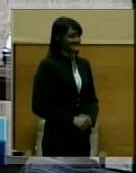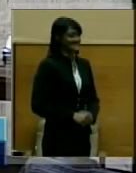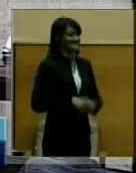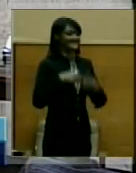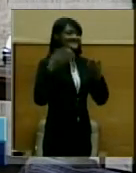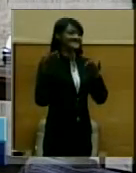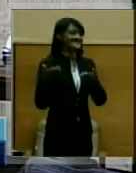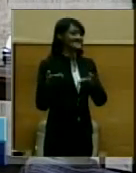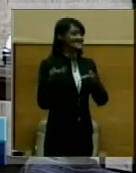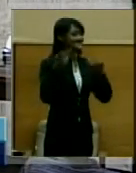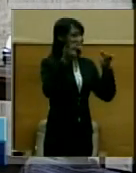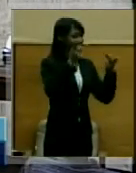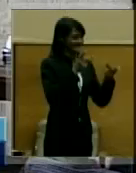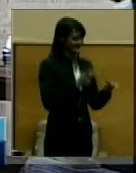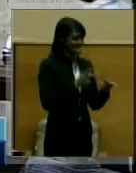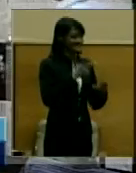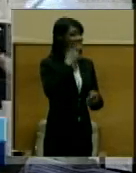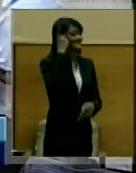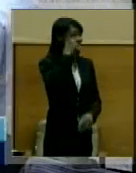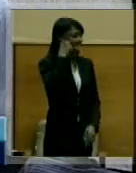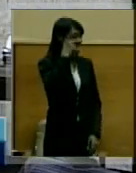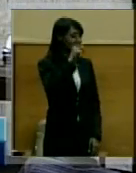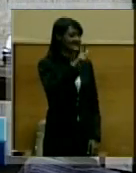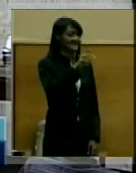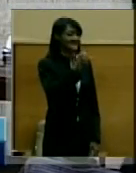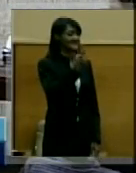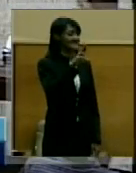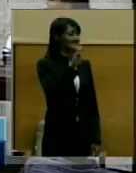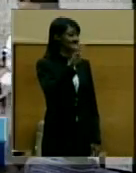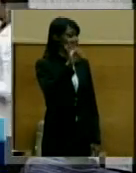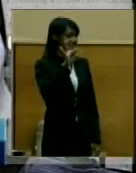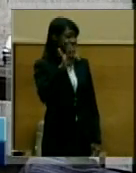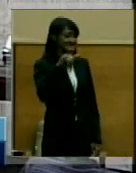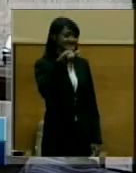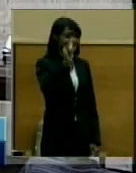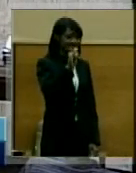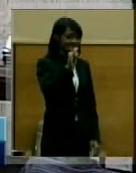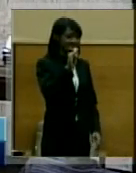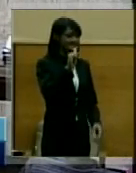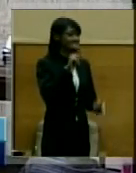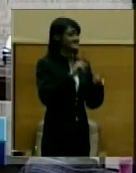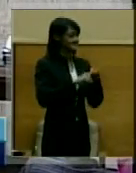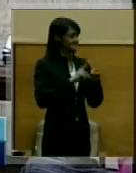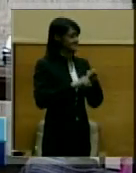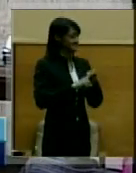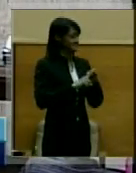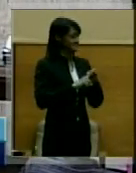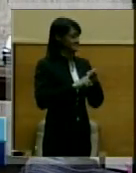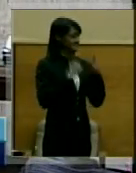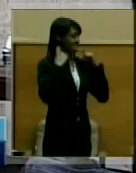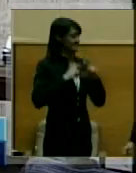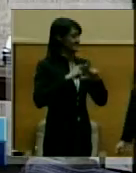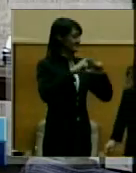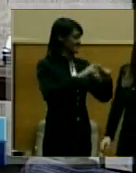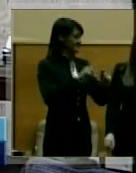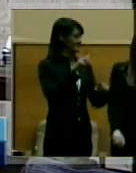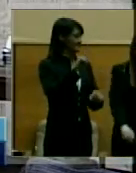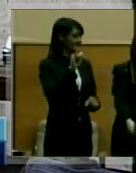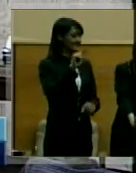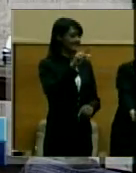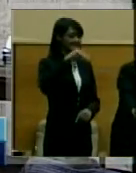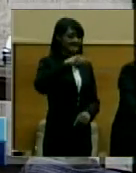Convido a deputada Gorete Reis para fazer a entrega ao homenageado Gilmar Evaristo dos